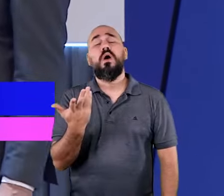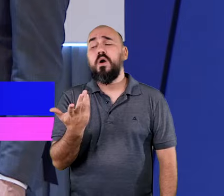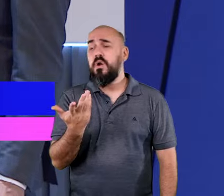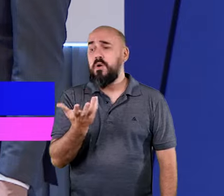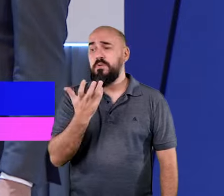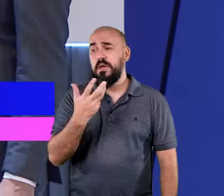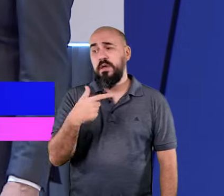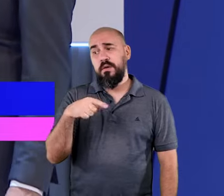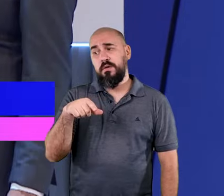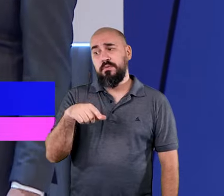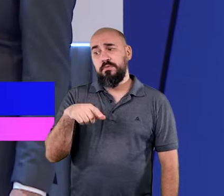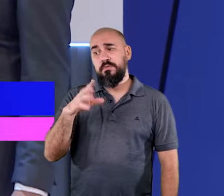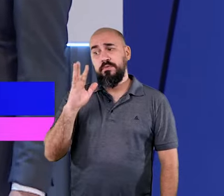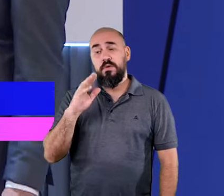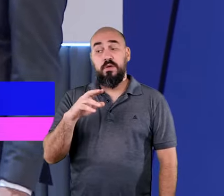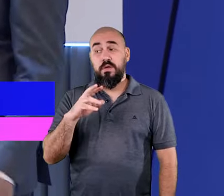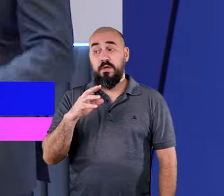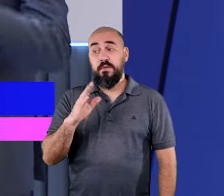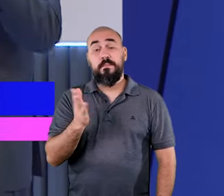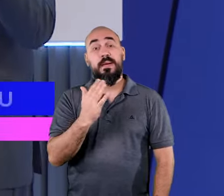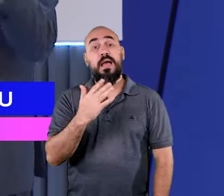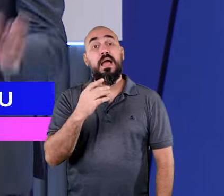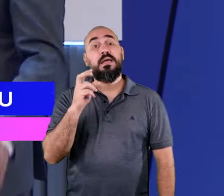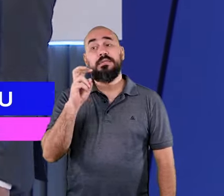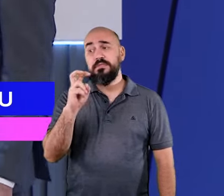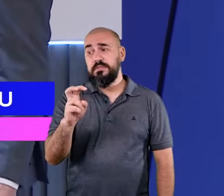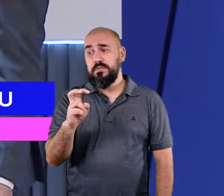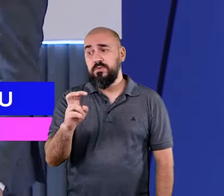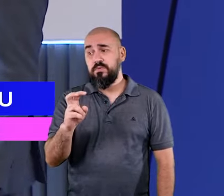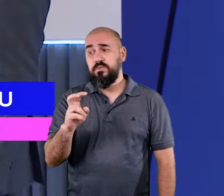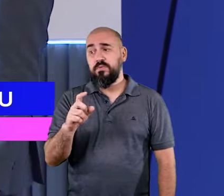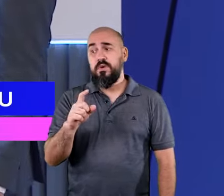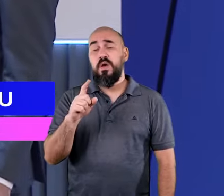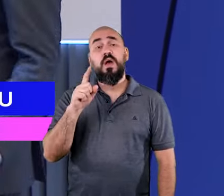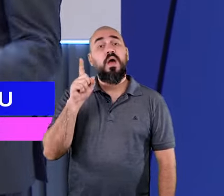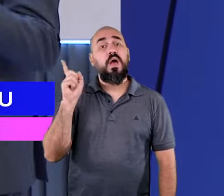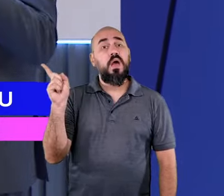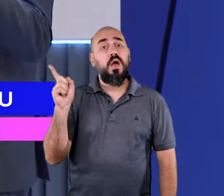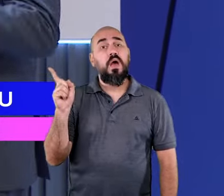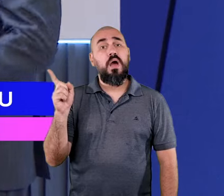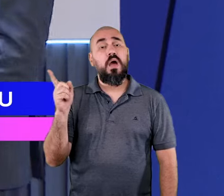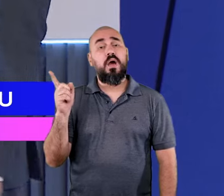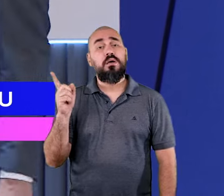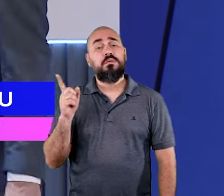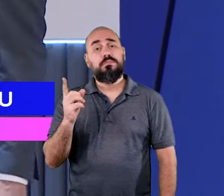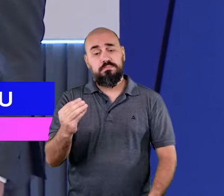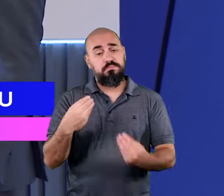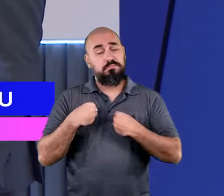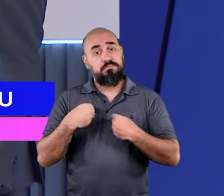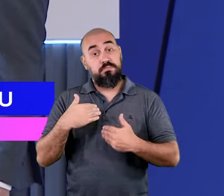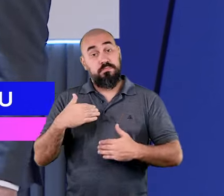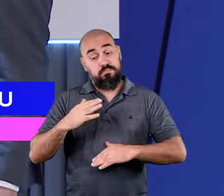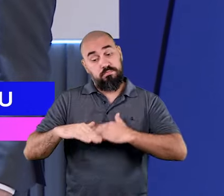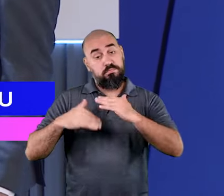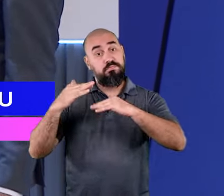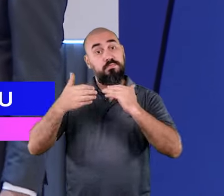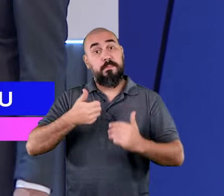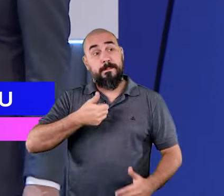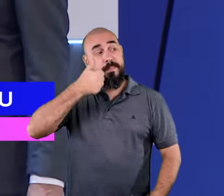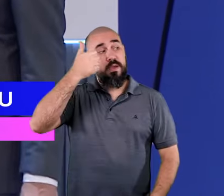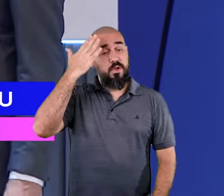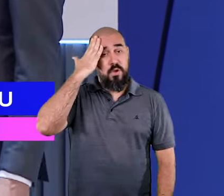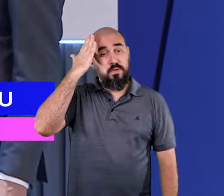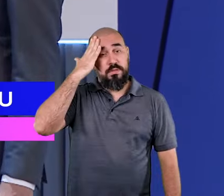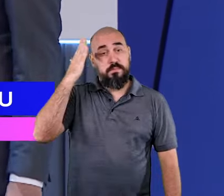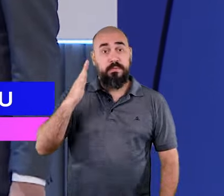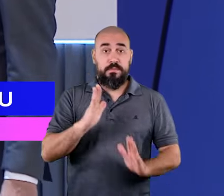bíblicos. Eu coloquei aqui a página 5, vai lá para frente, estudos que são enriquecedores para a sua caminhada, você escolhe